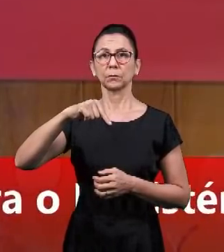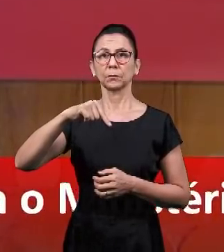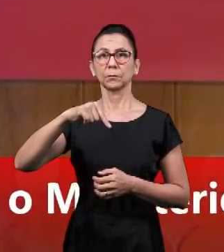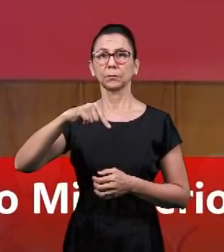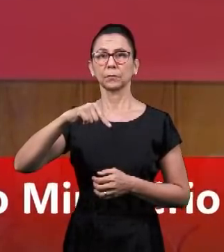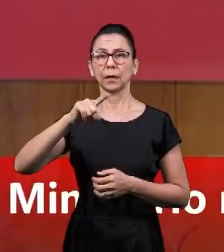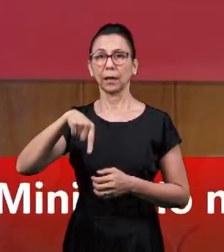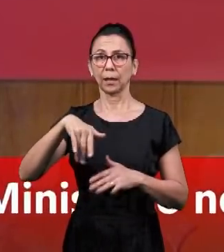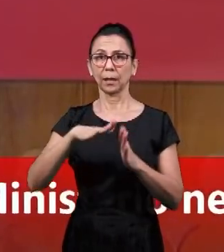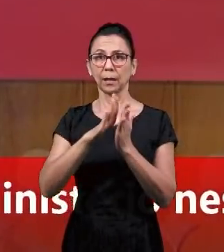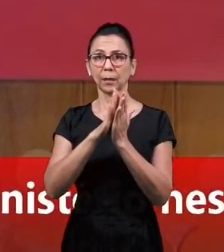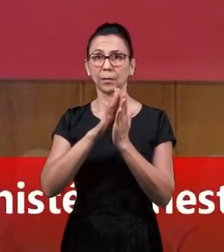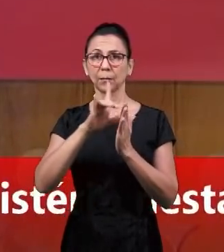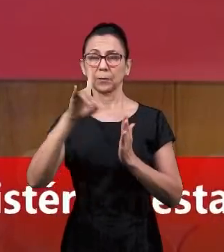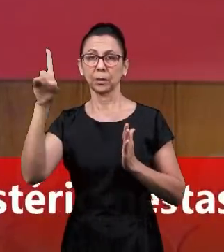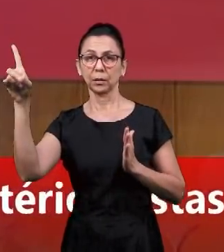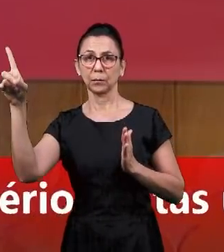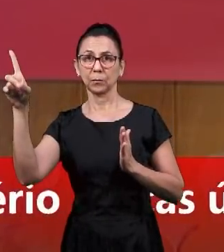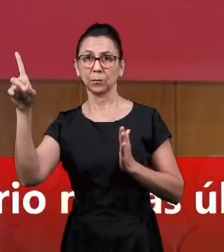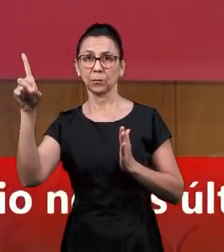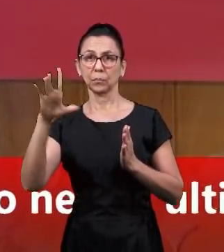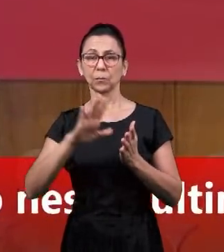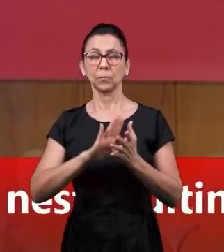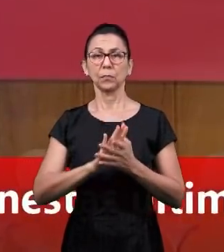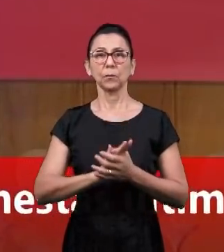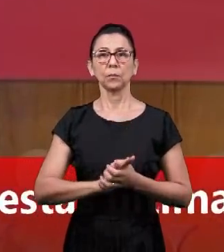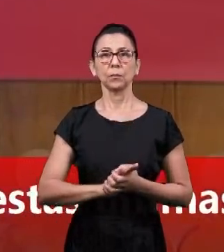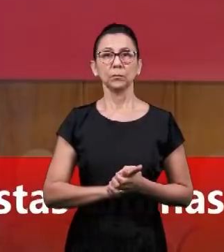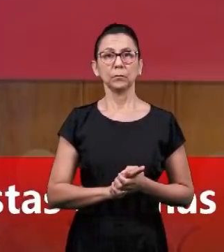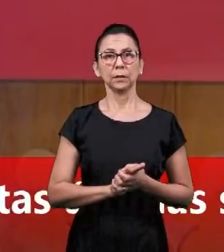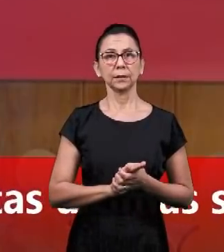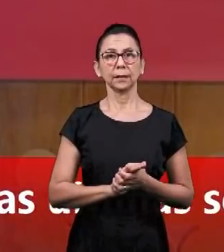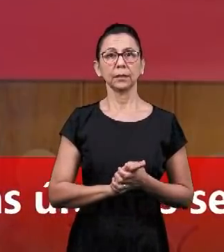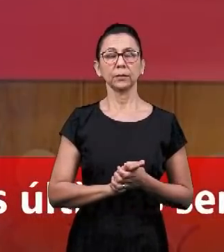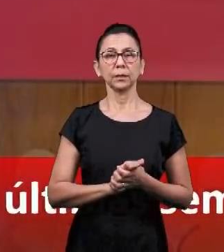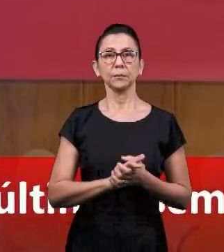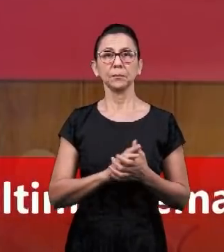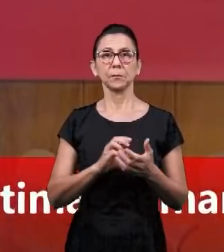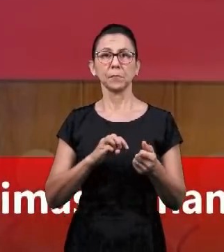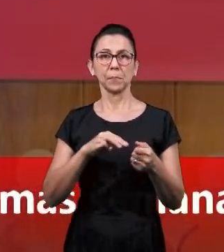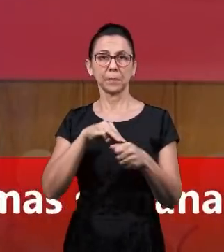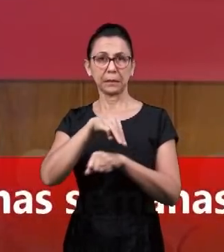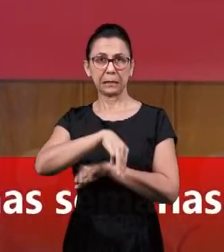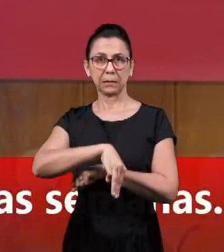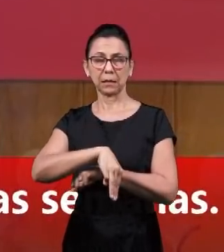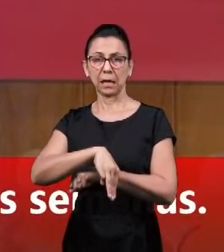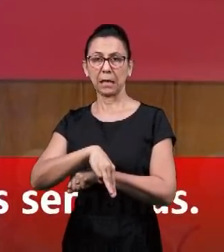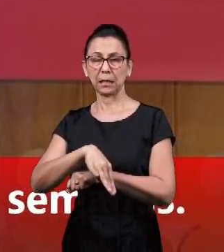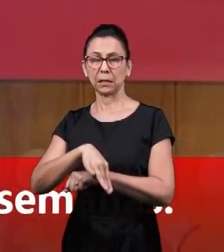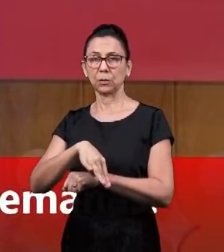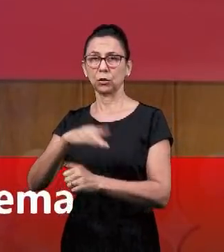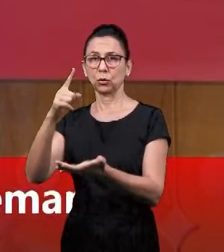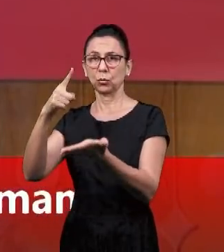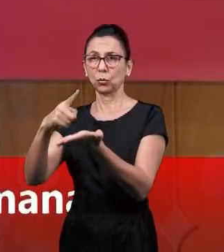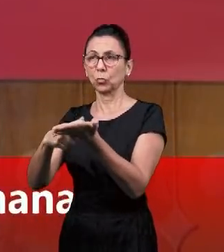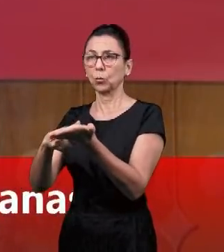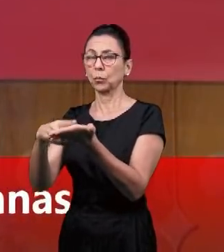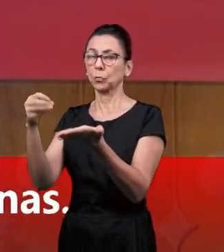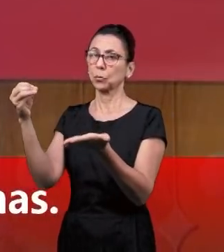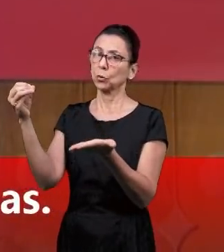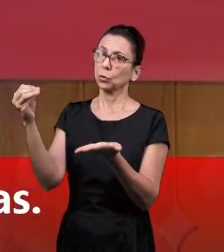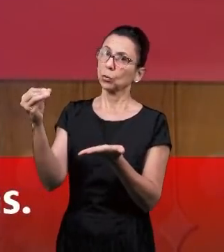bíblico, ministro de um novo pacto. Essa palavra pacto pode ser substituída